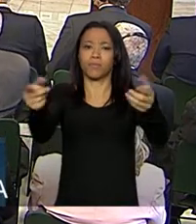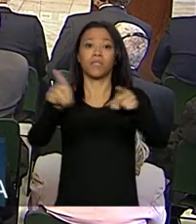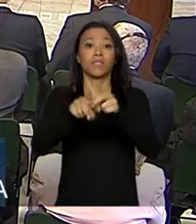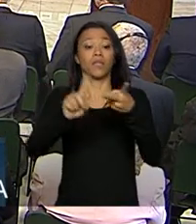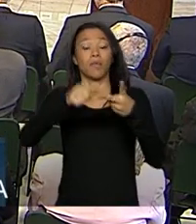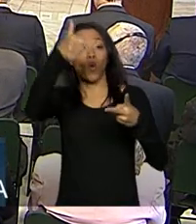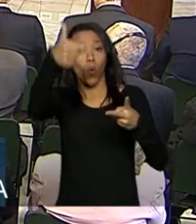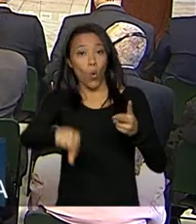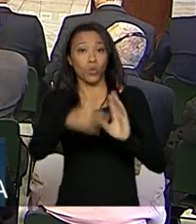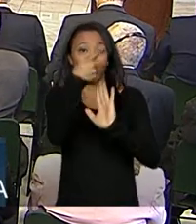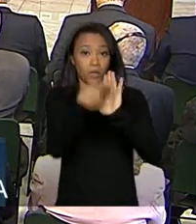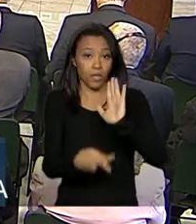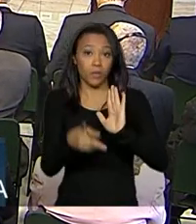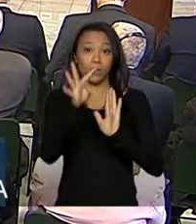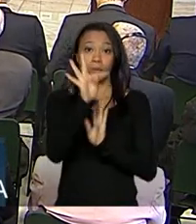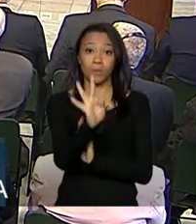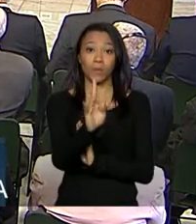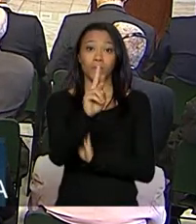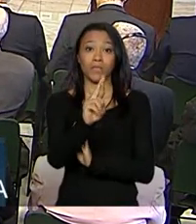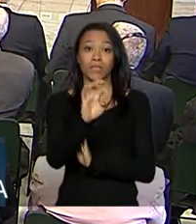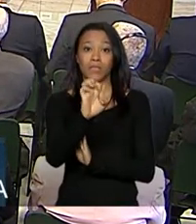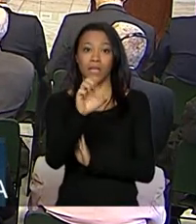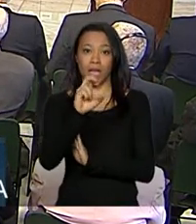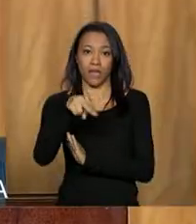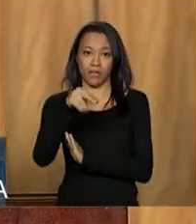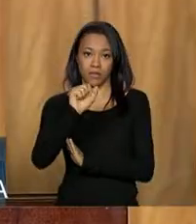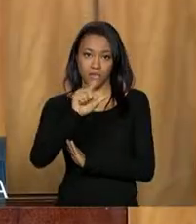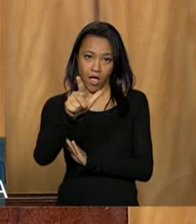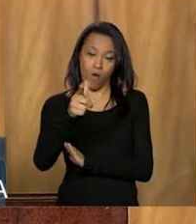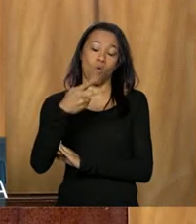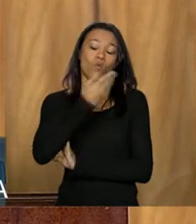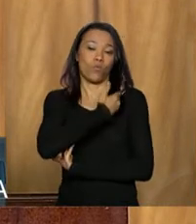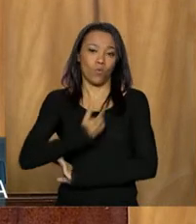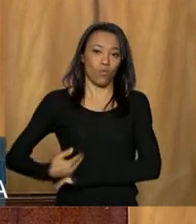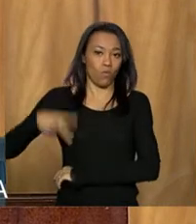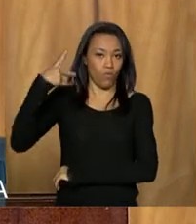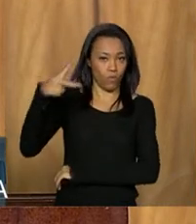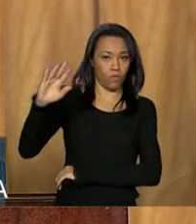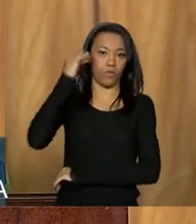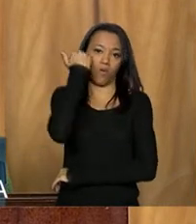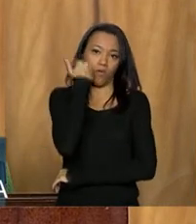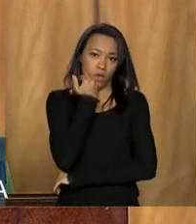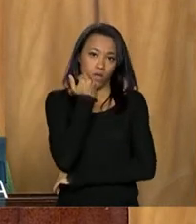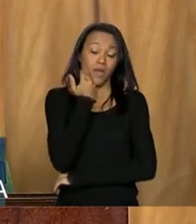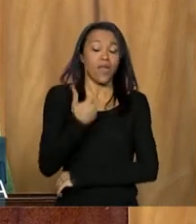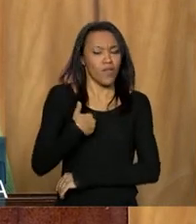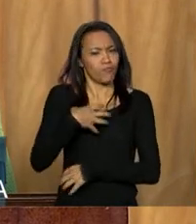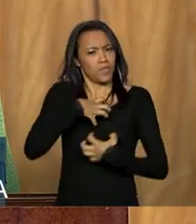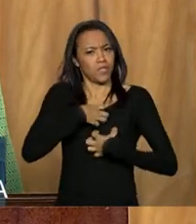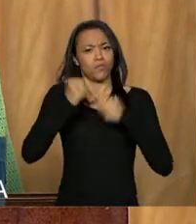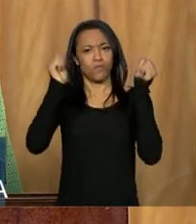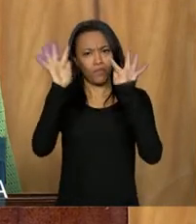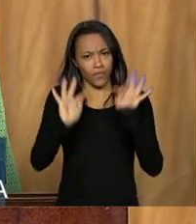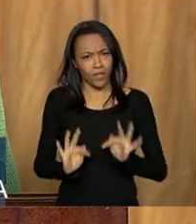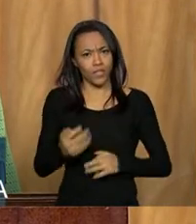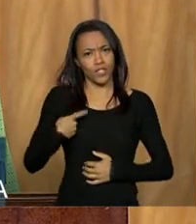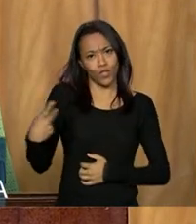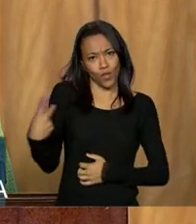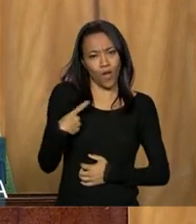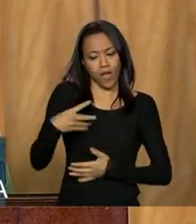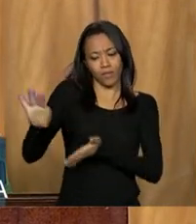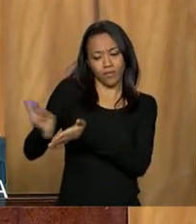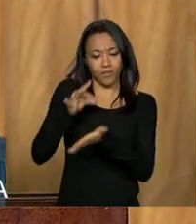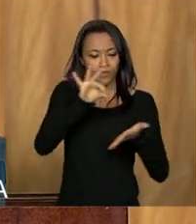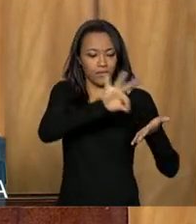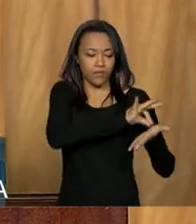Trienal para a Inovação Econômica do governo coreano. Fico feliz que durante essa visita tenhamos assinado o Memorando